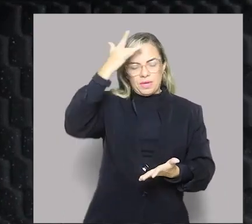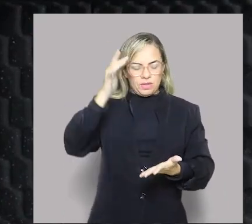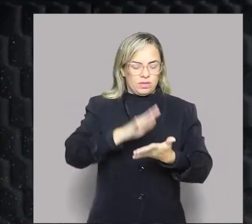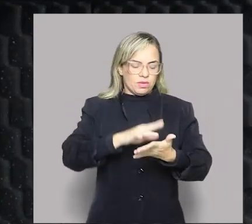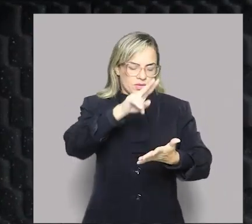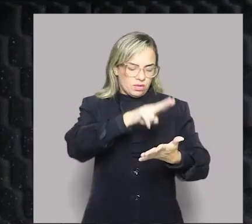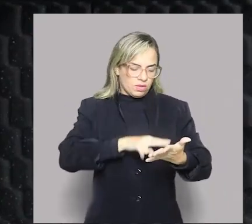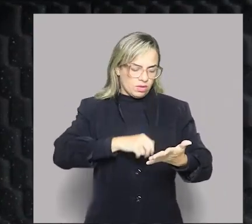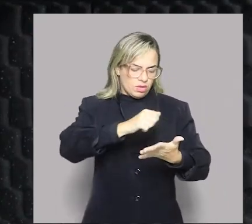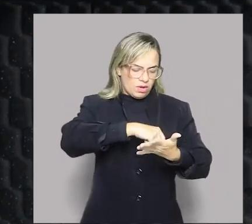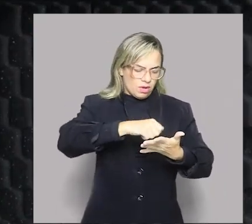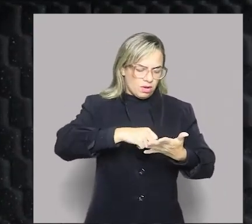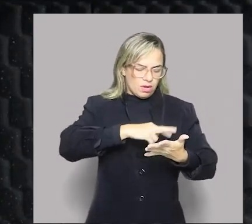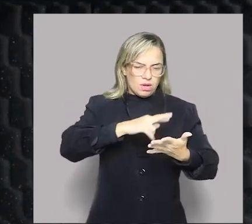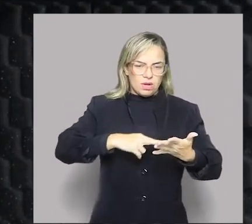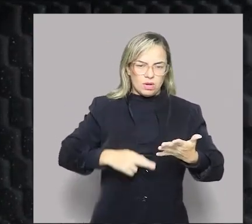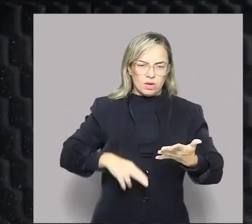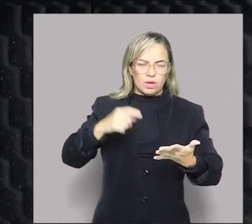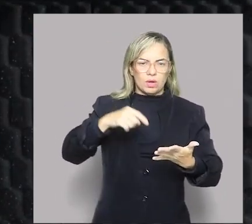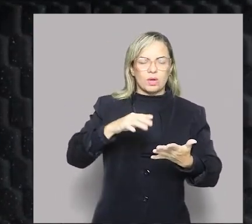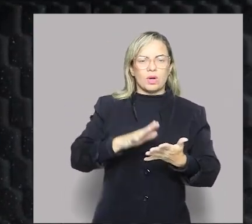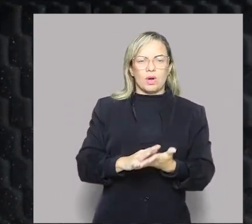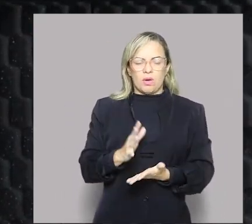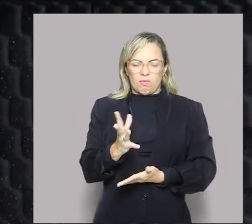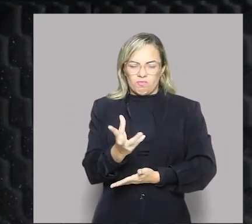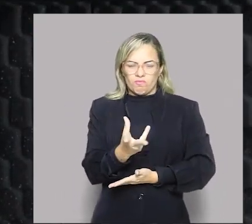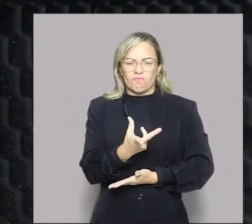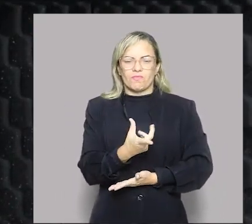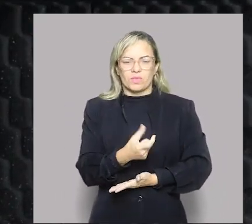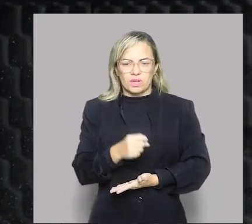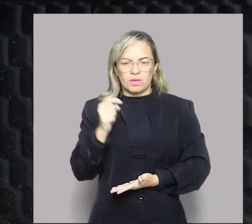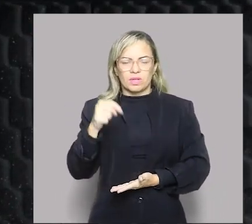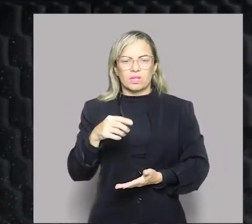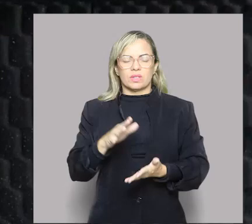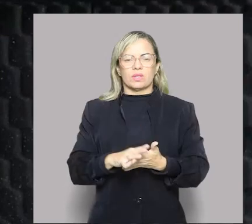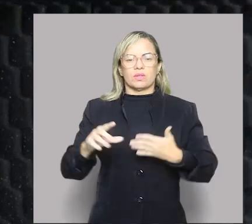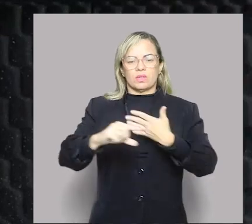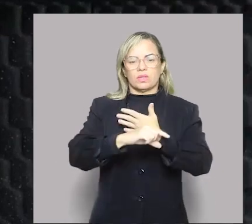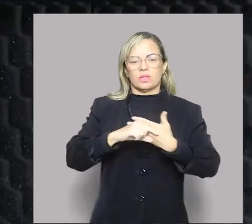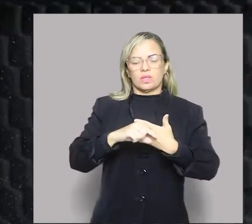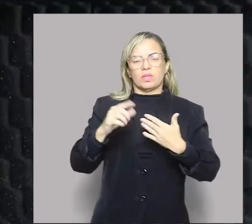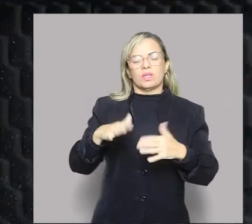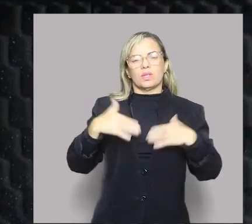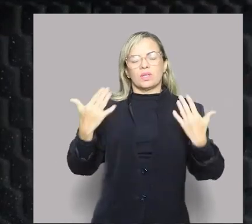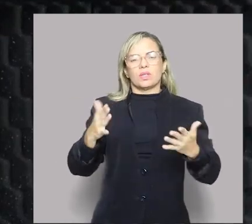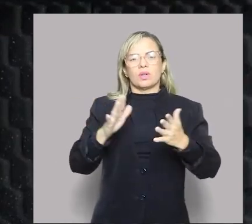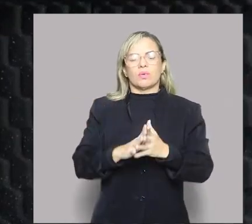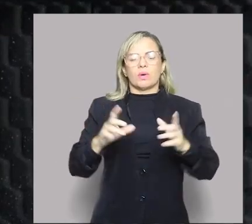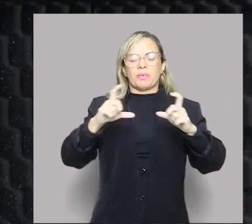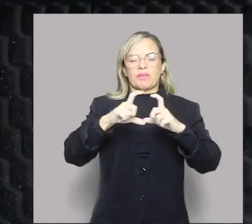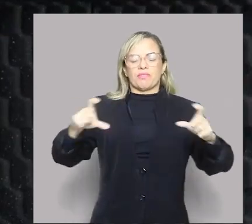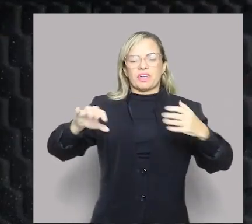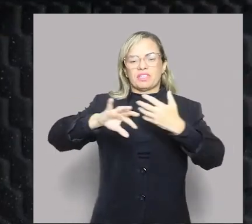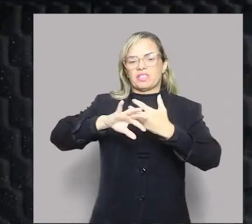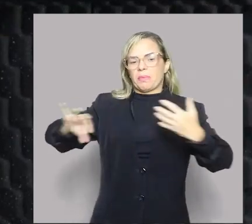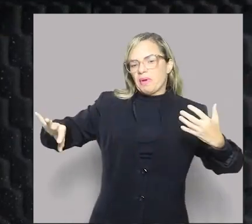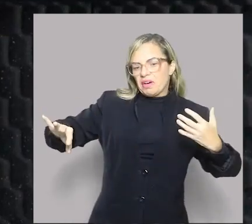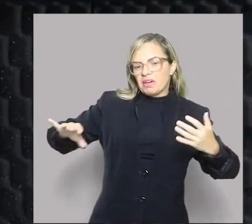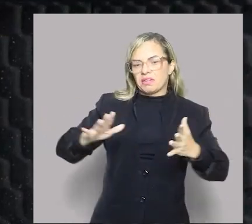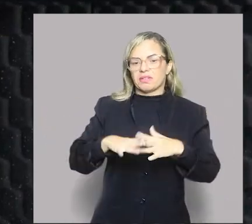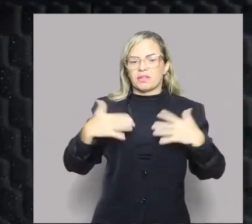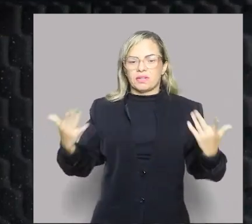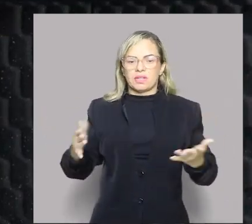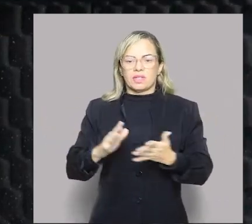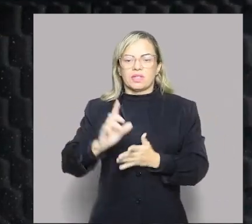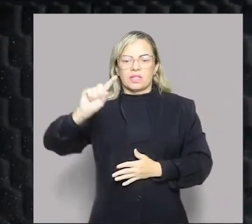quem está corrigindo a minha redação, que eu domino quem é esse autor, né? E não é uma frase solta. Depois, em seguida, eu coloco o nome